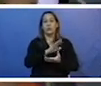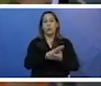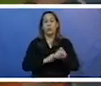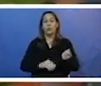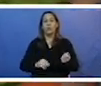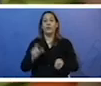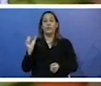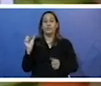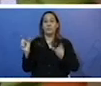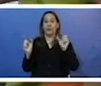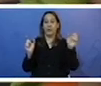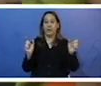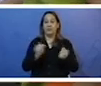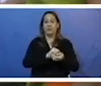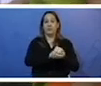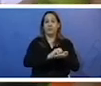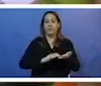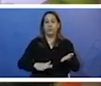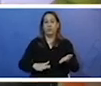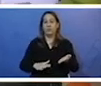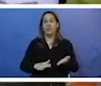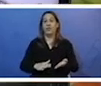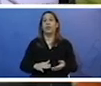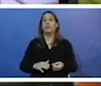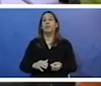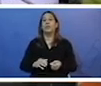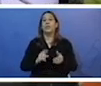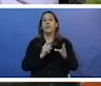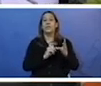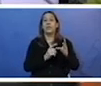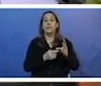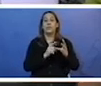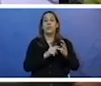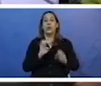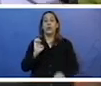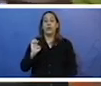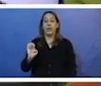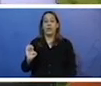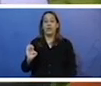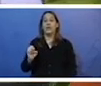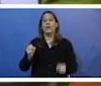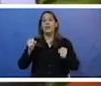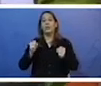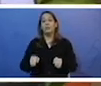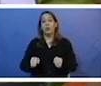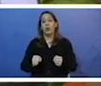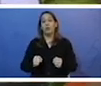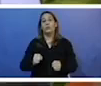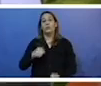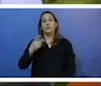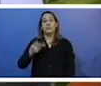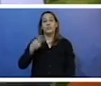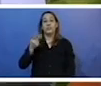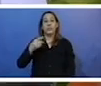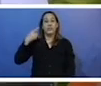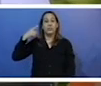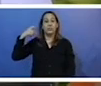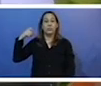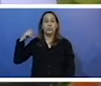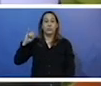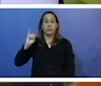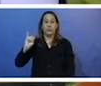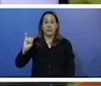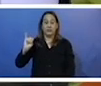Copie as palavras da atividade anterior em que a vogal E pode ser pronunciada